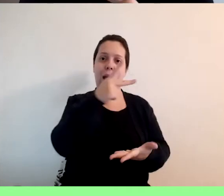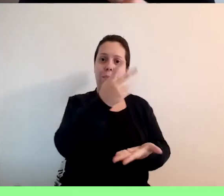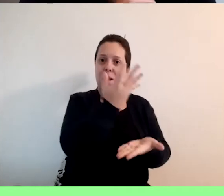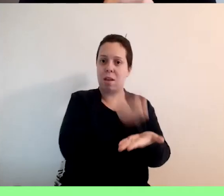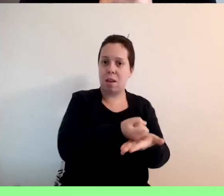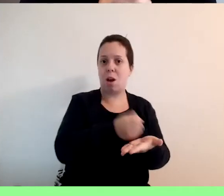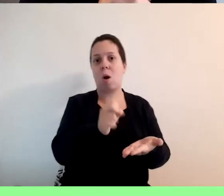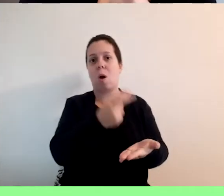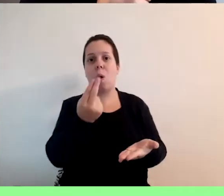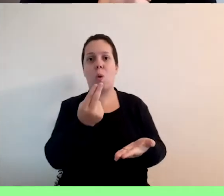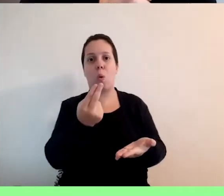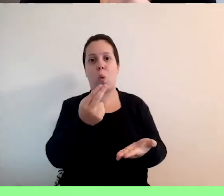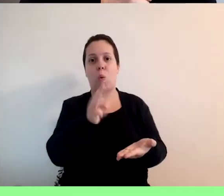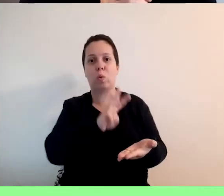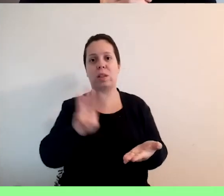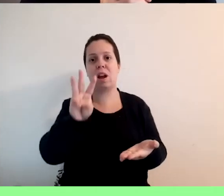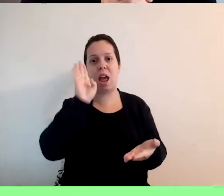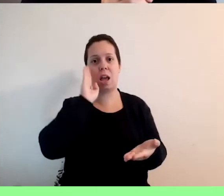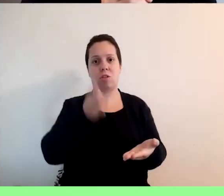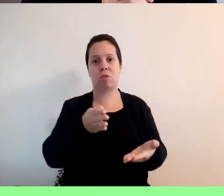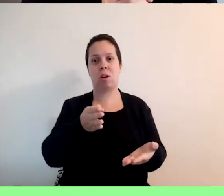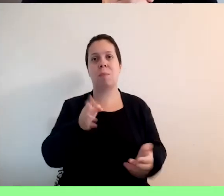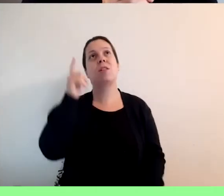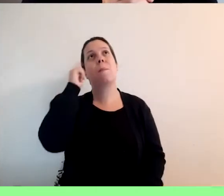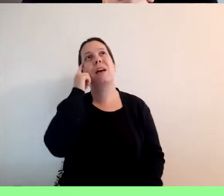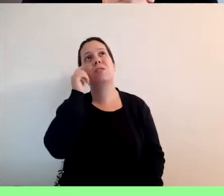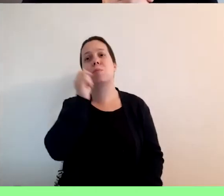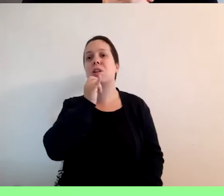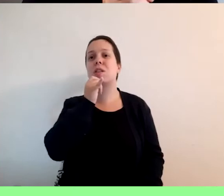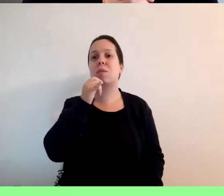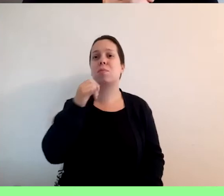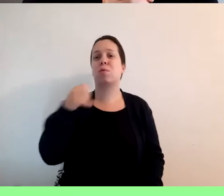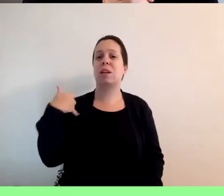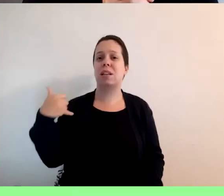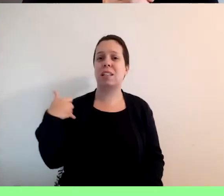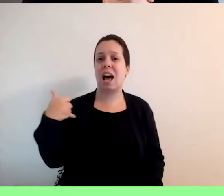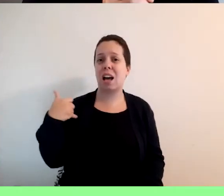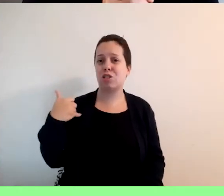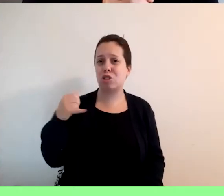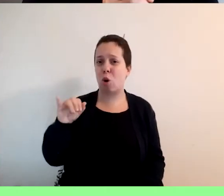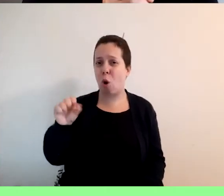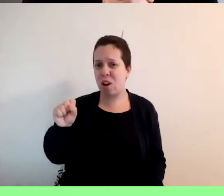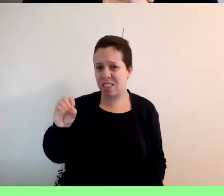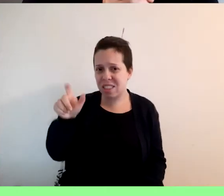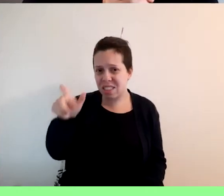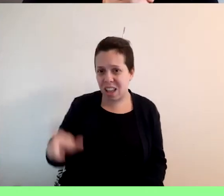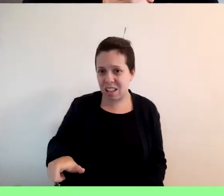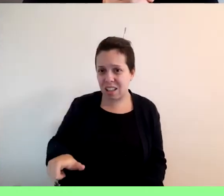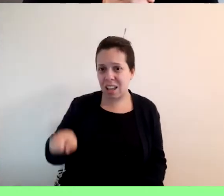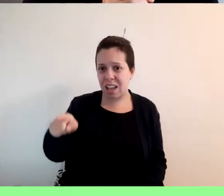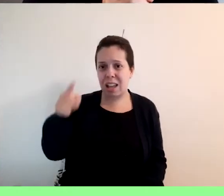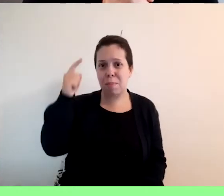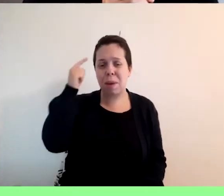com 80 anos, que for um designer, será que ele consegue fazer uma prototipação nessa